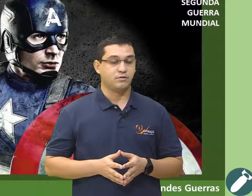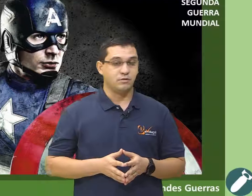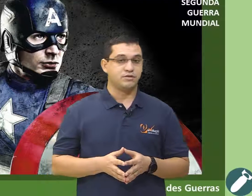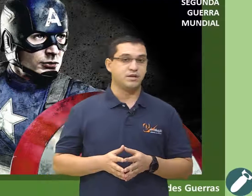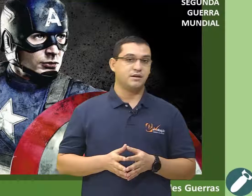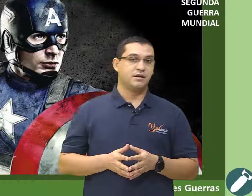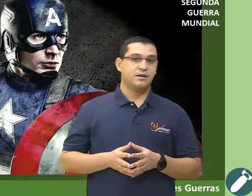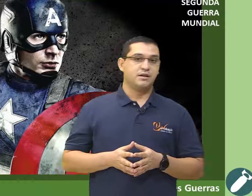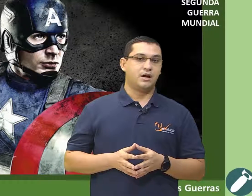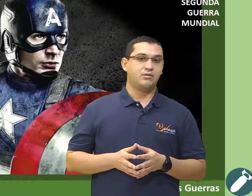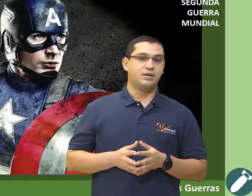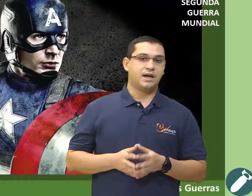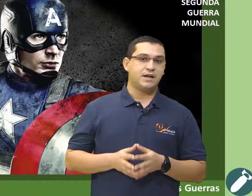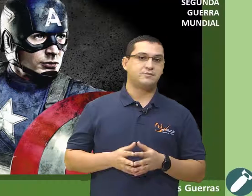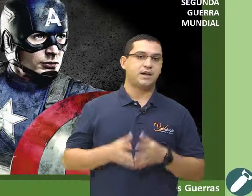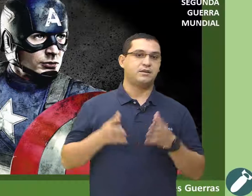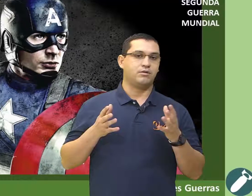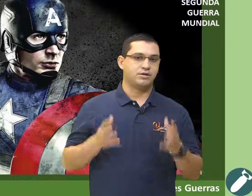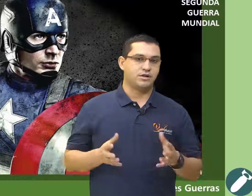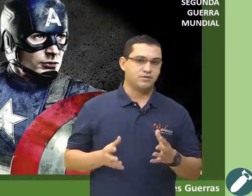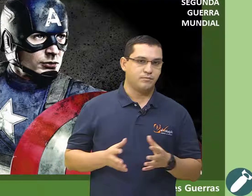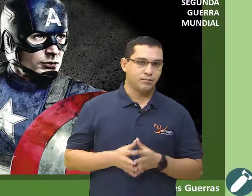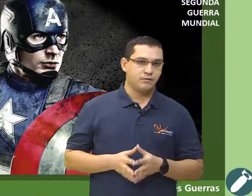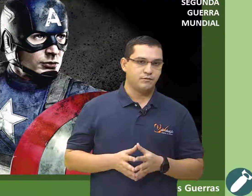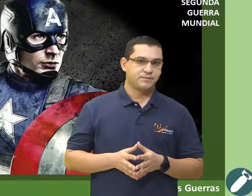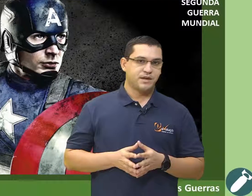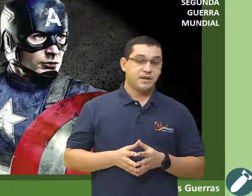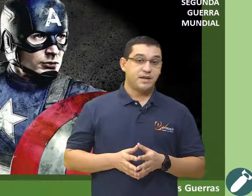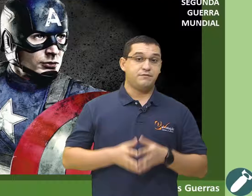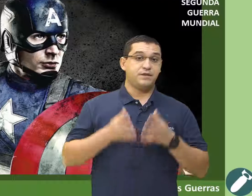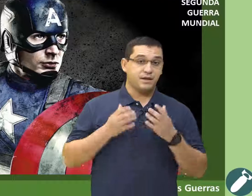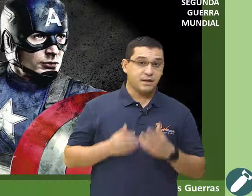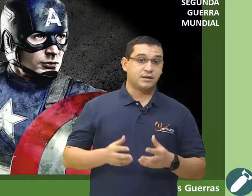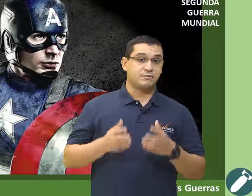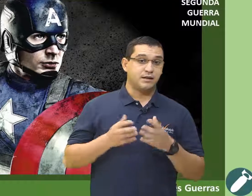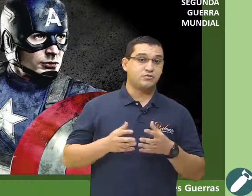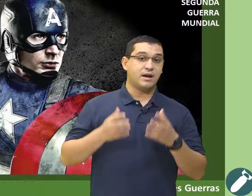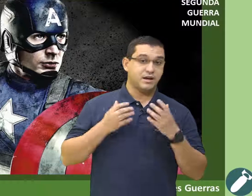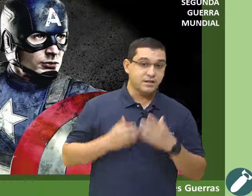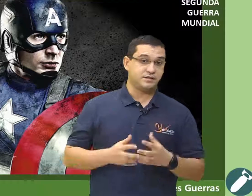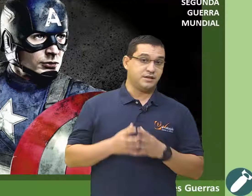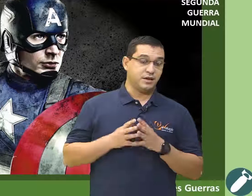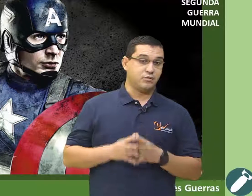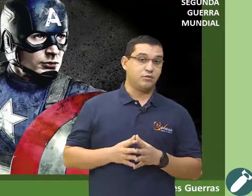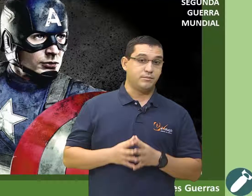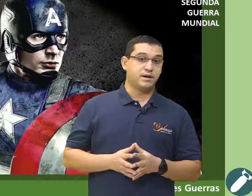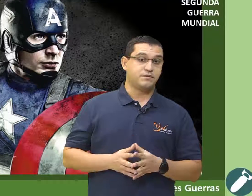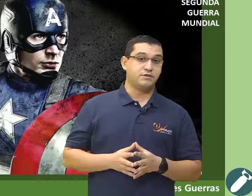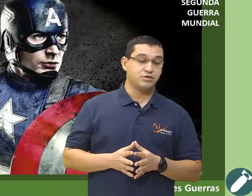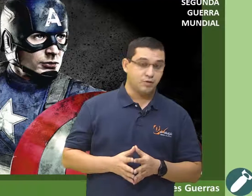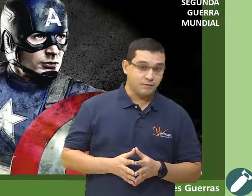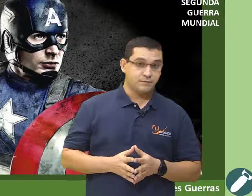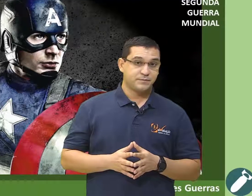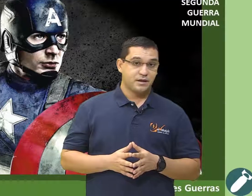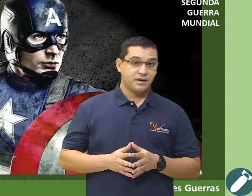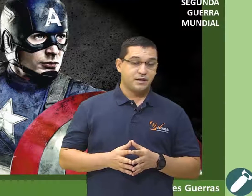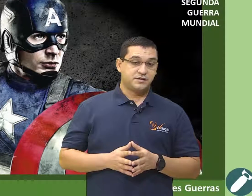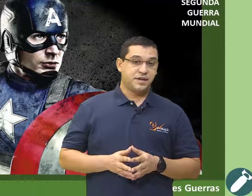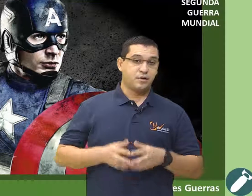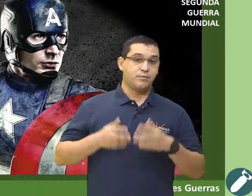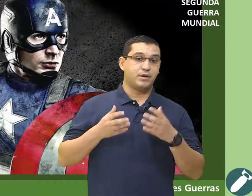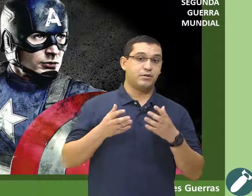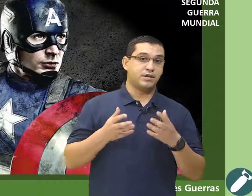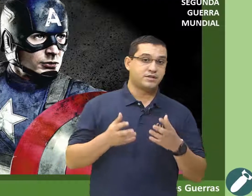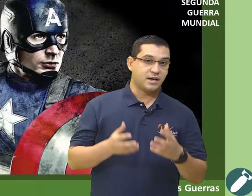essa ideologia da unidade patriótica de um povo que vinha também de uma crise econômica de 29,